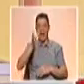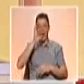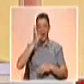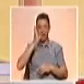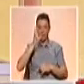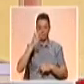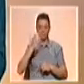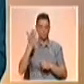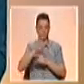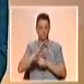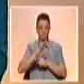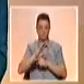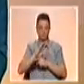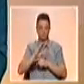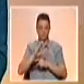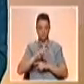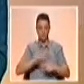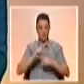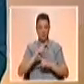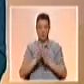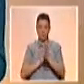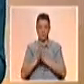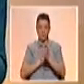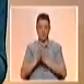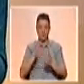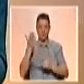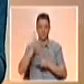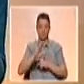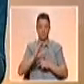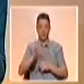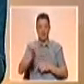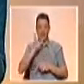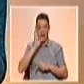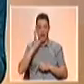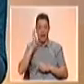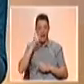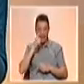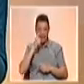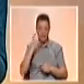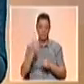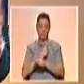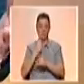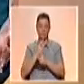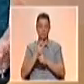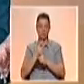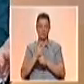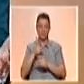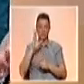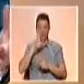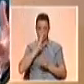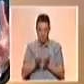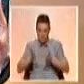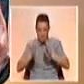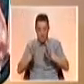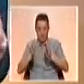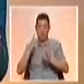Há muita água que nós, por exemplo, que se calhar não aproveitamos. A água enquanto está a aquecer para alguma coisa. Se calhar se pusesse um